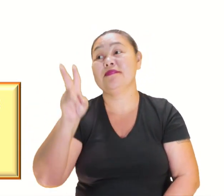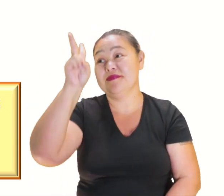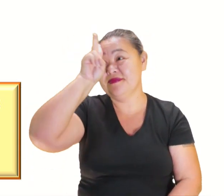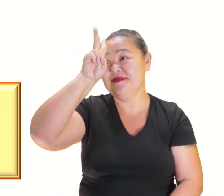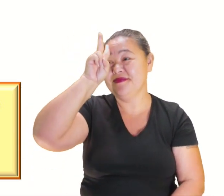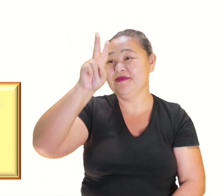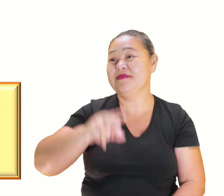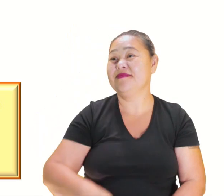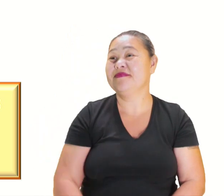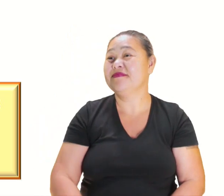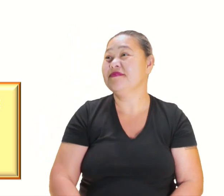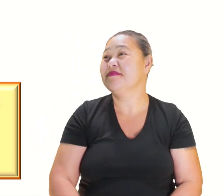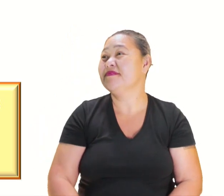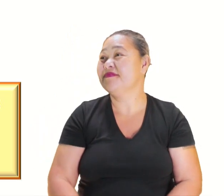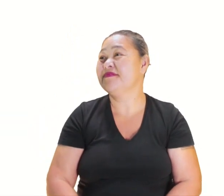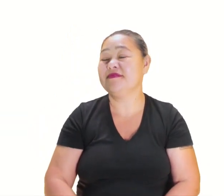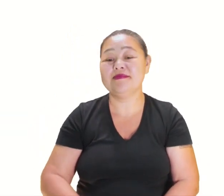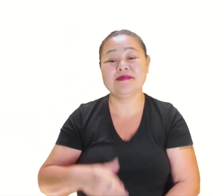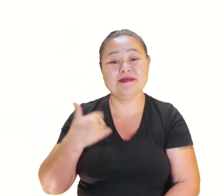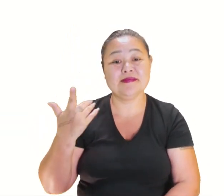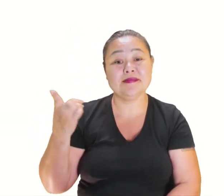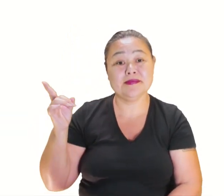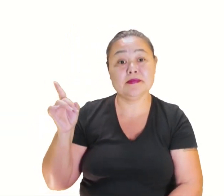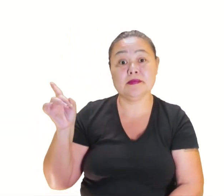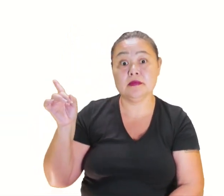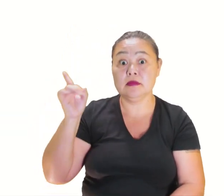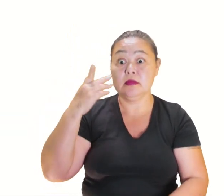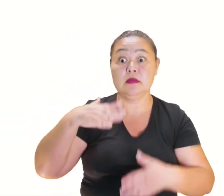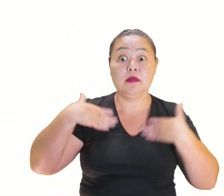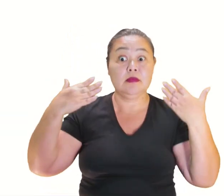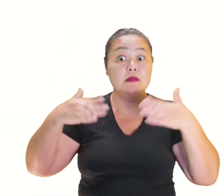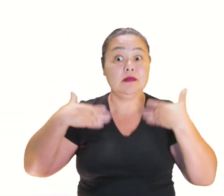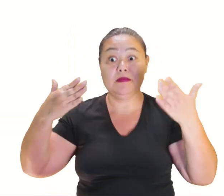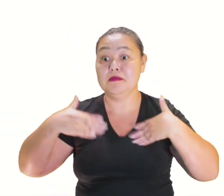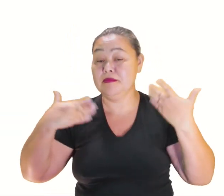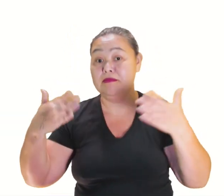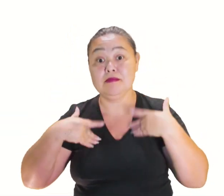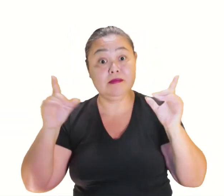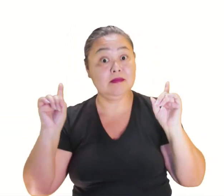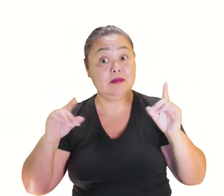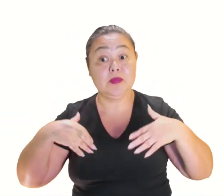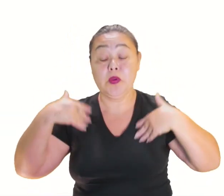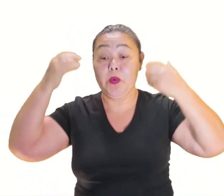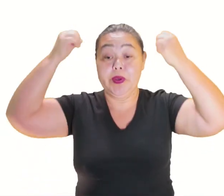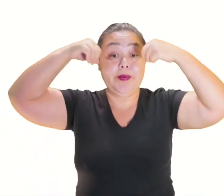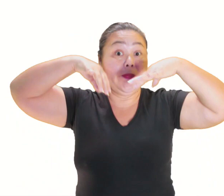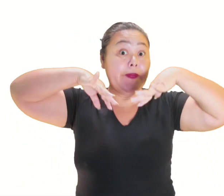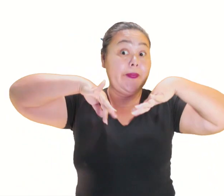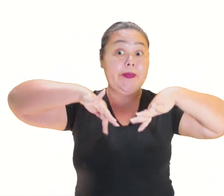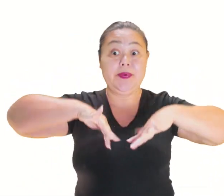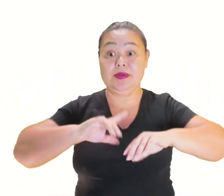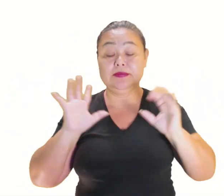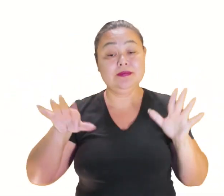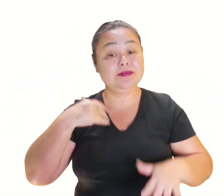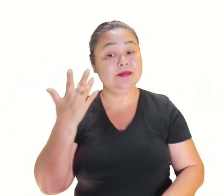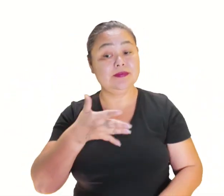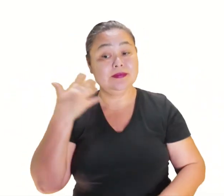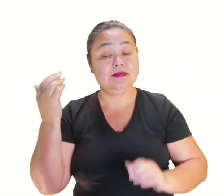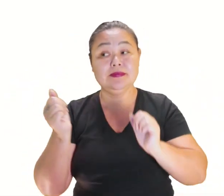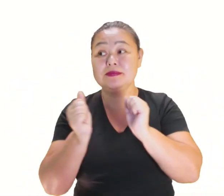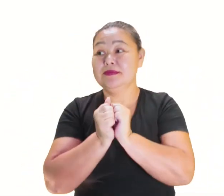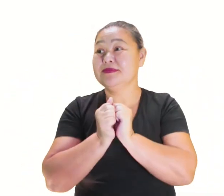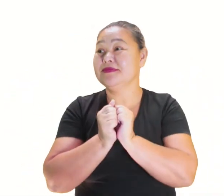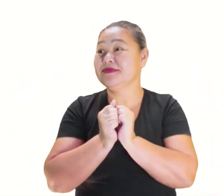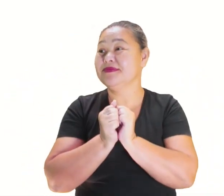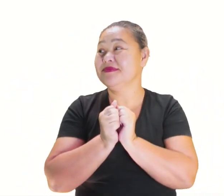Lembro sim. Vai ser mais ou menos isso. E aí, a carinha fica assim, assustada? Não, né? Não precisa ficar suando. Vamos junto aqui com o nosso...